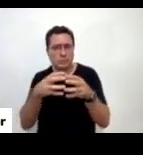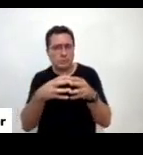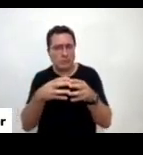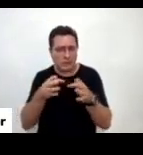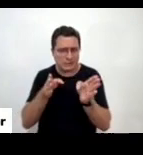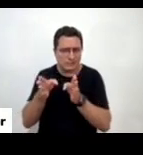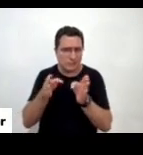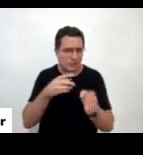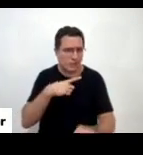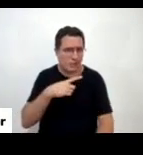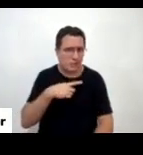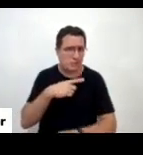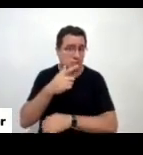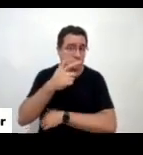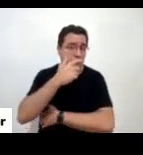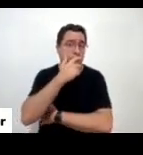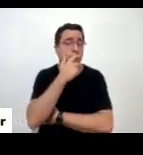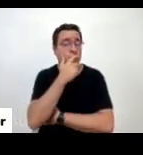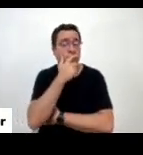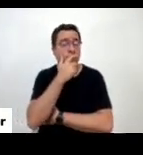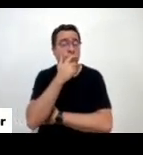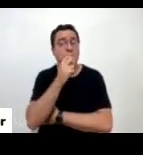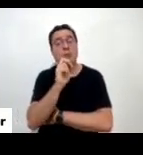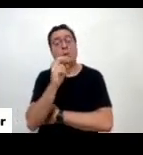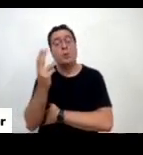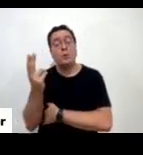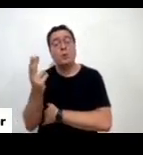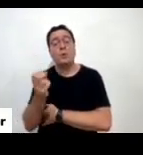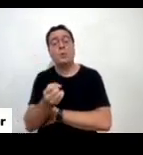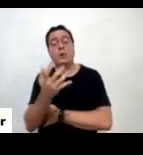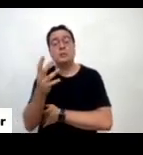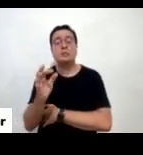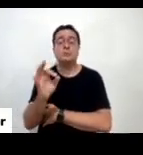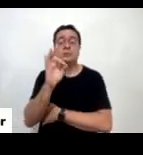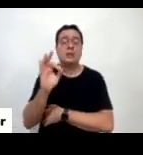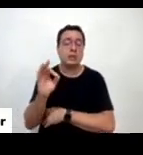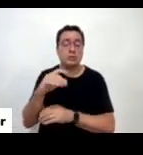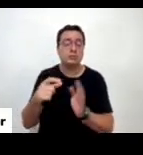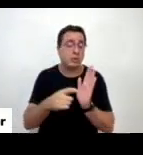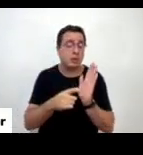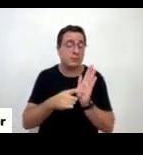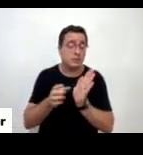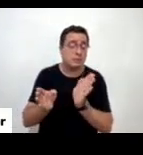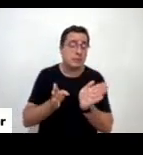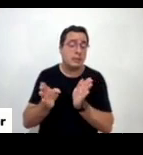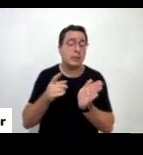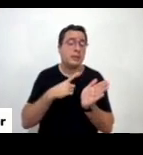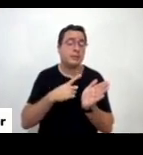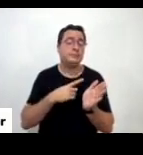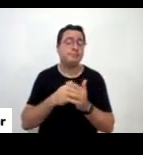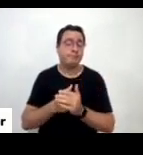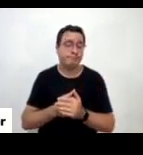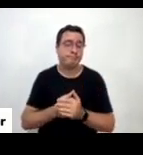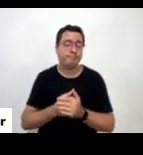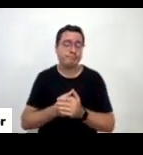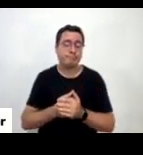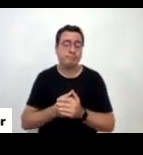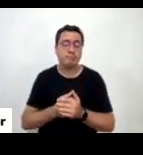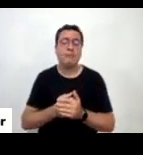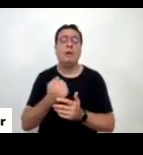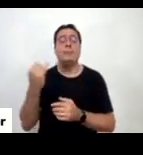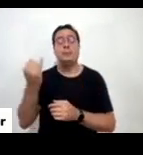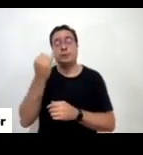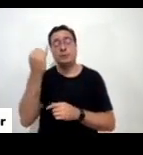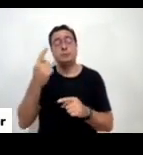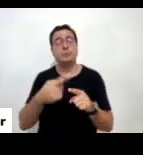acessíveis também? Ou quantos por cento desses softwares são acessíveis? E isso é bem importante que a